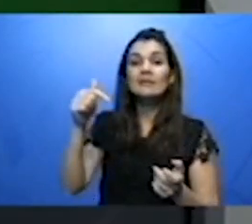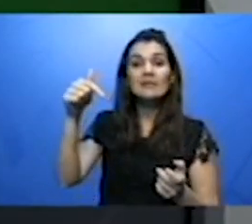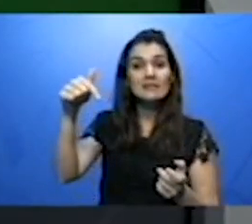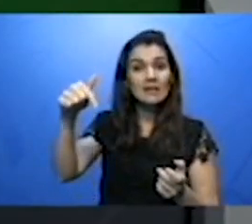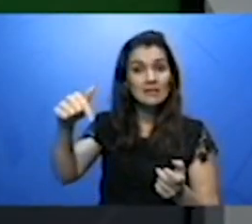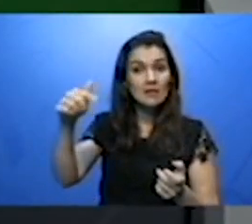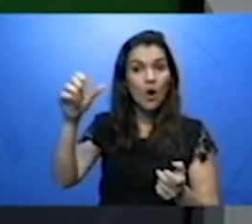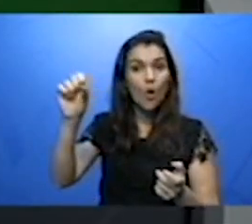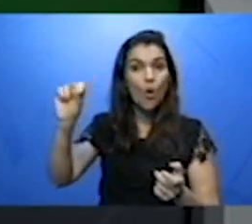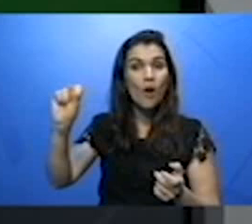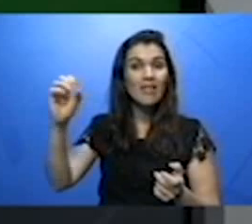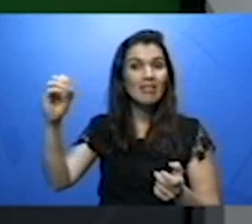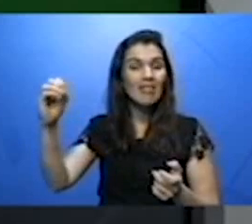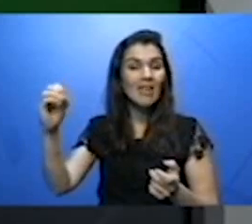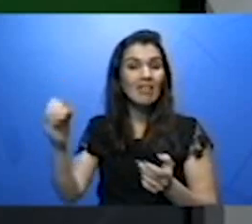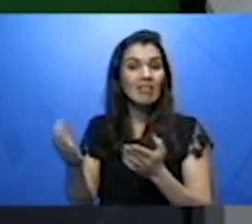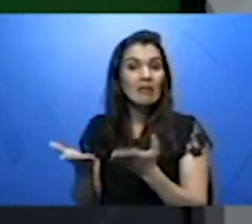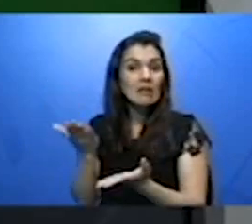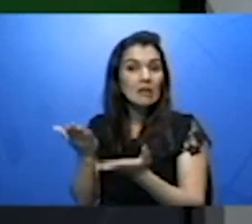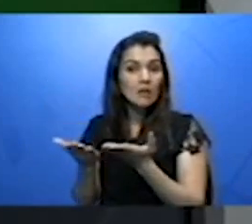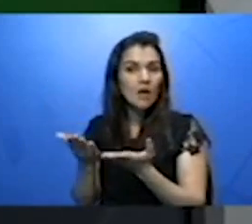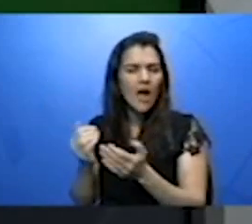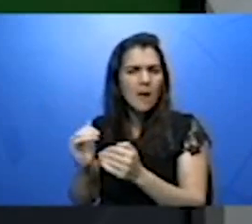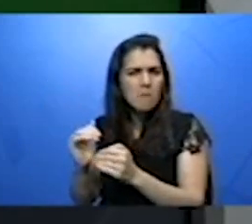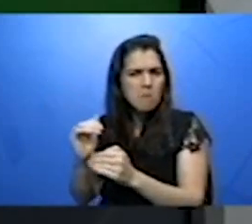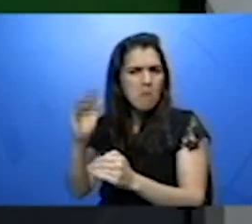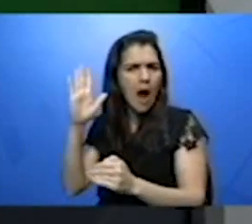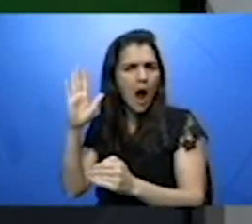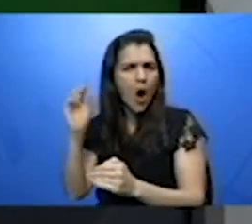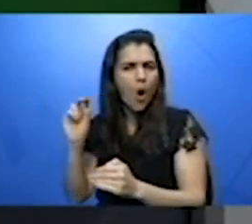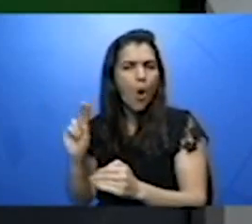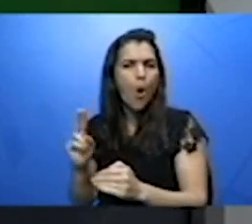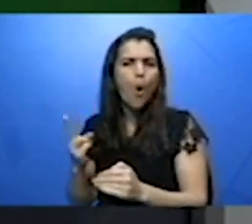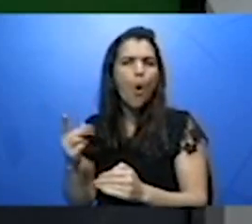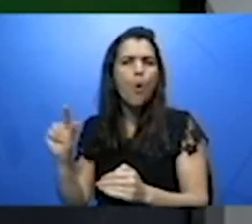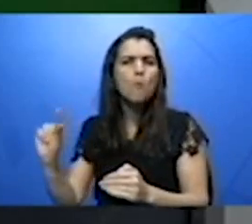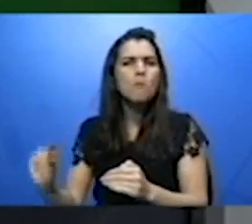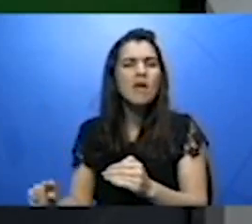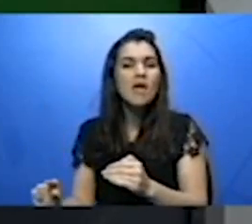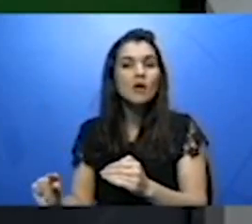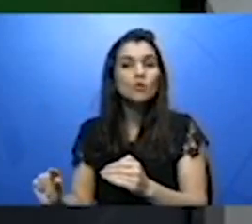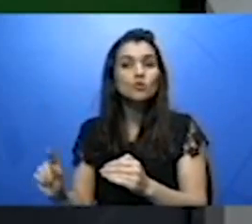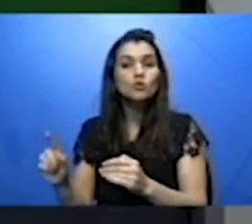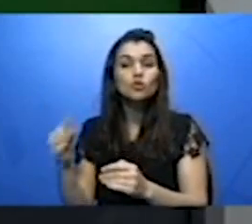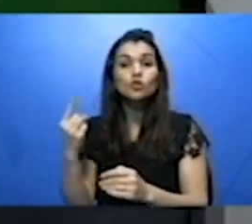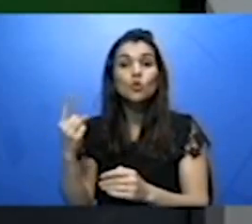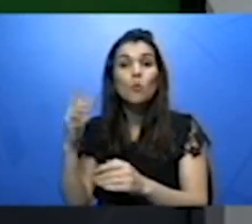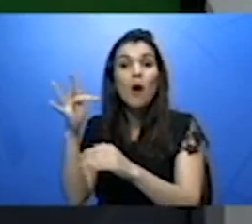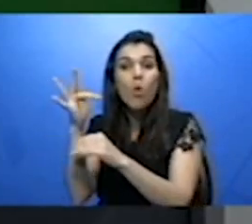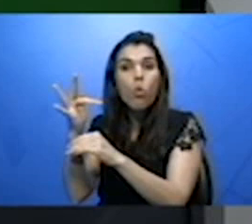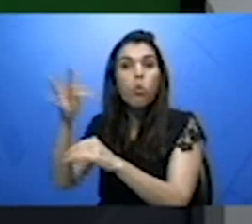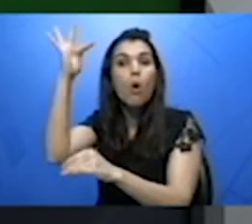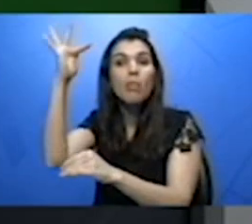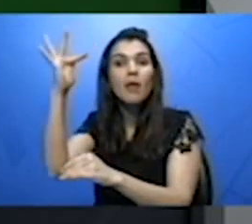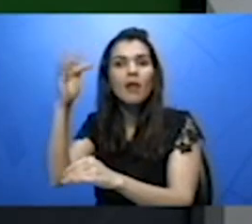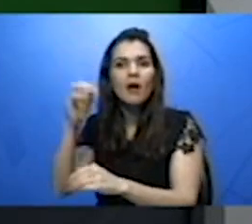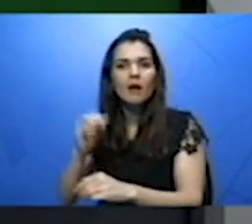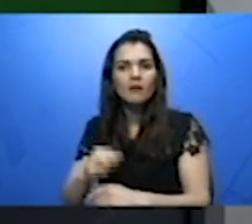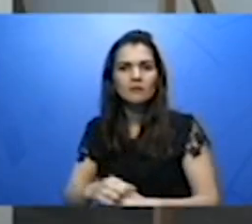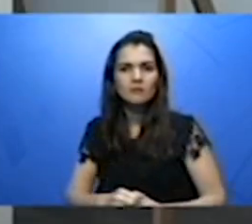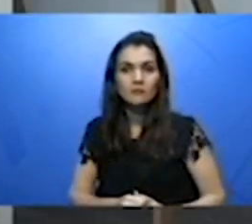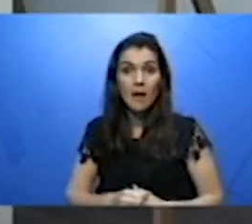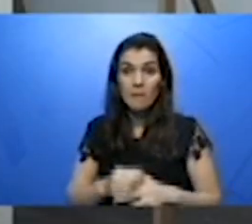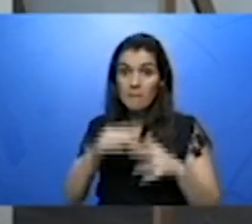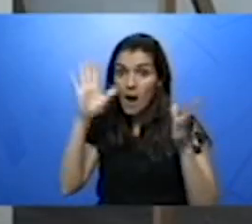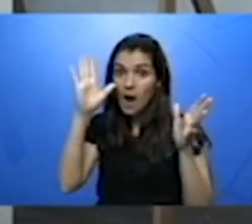780 kg pesa mais ou menos de uma tonelada porque olha só lembra que no começo